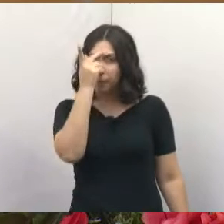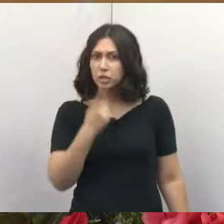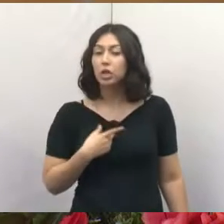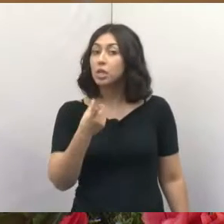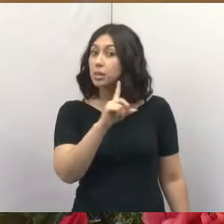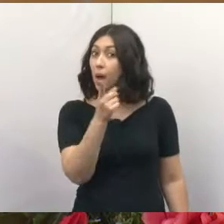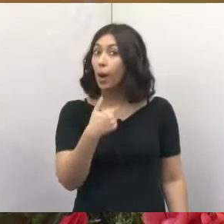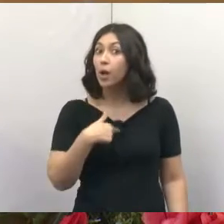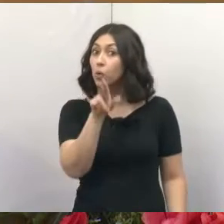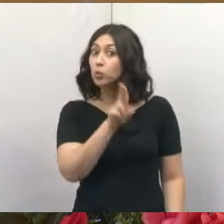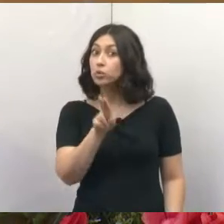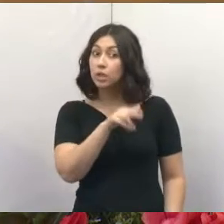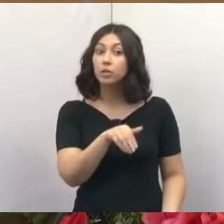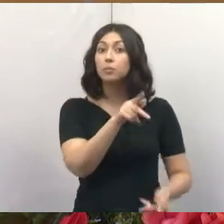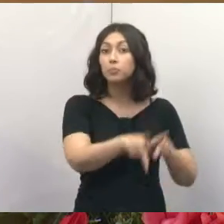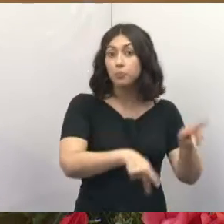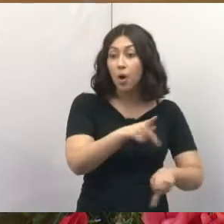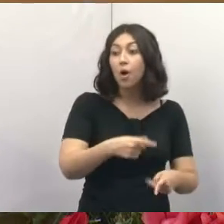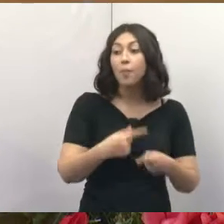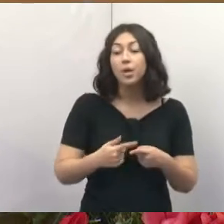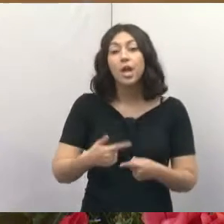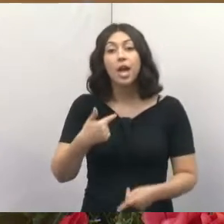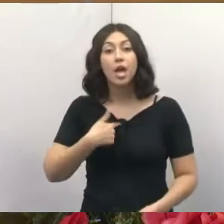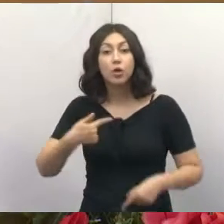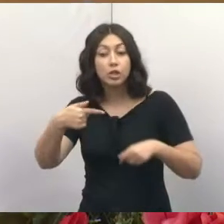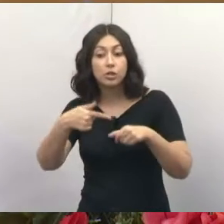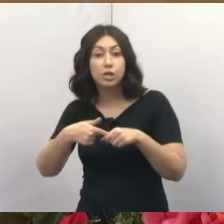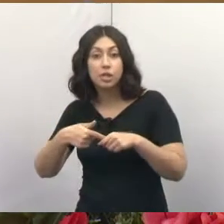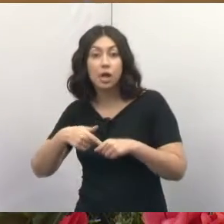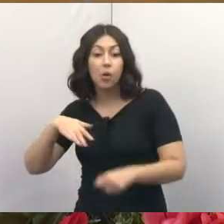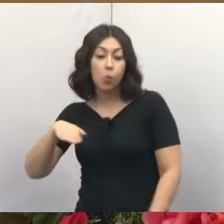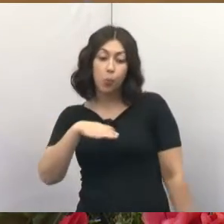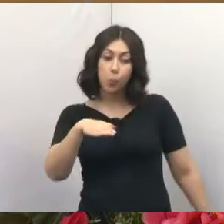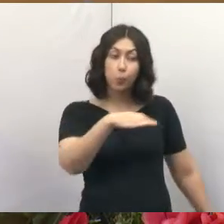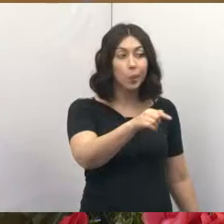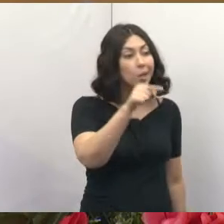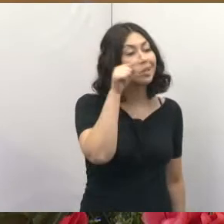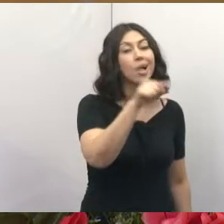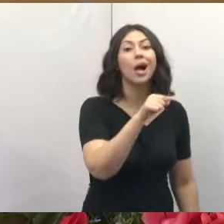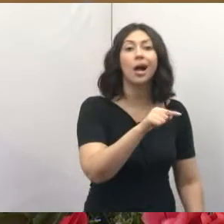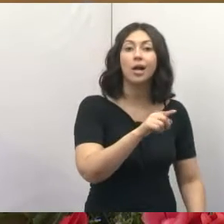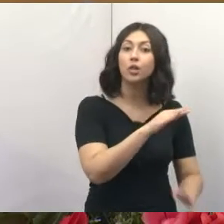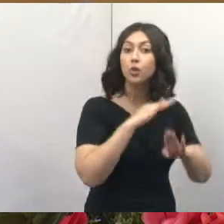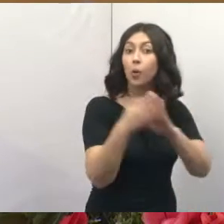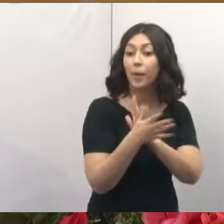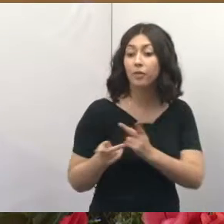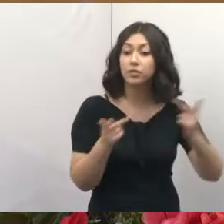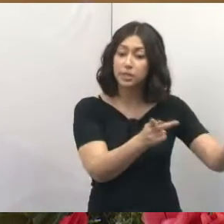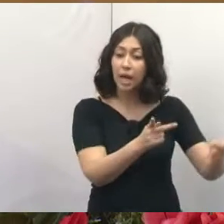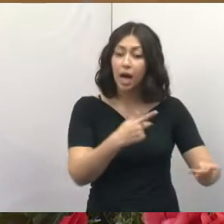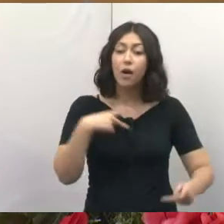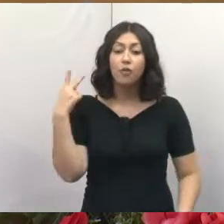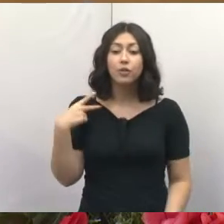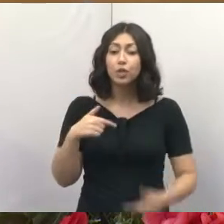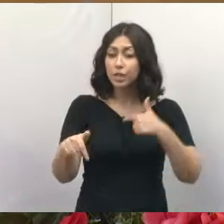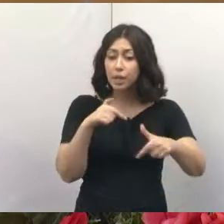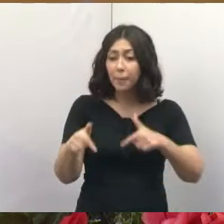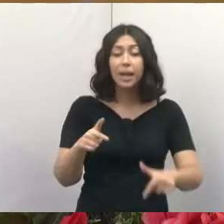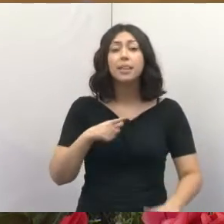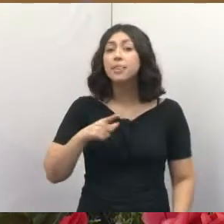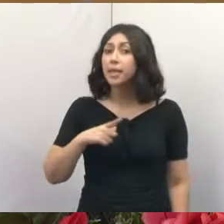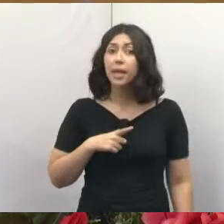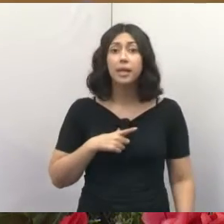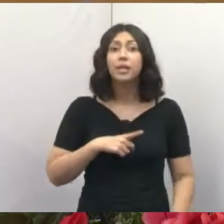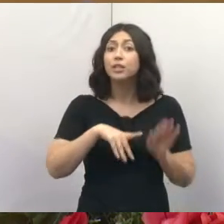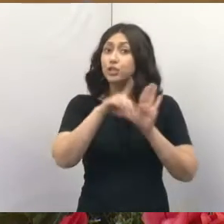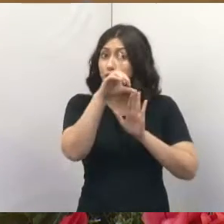para o povo, para a população, porque eu saio daqui, eu vou no veranejar, eu vou no carro da Câmara. Então, assim, o vereador que trabalha, ele tem a cota, e essa cota